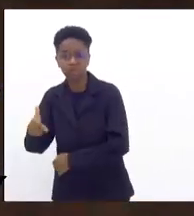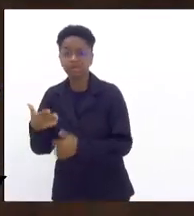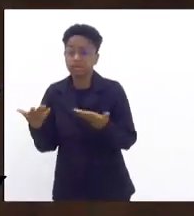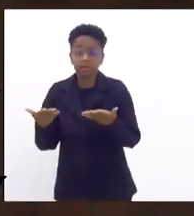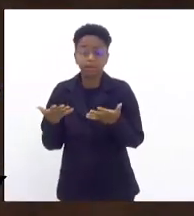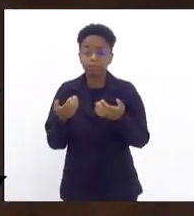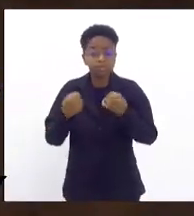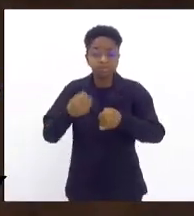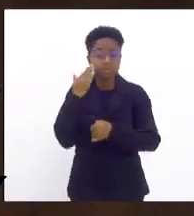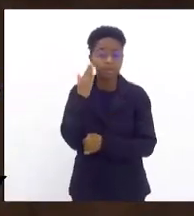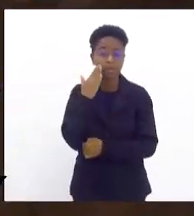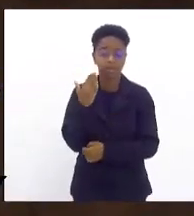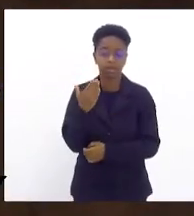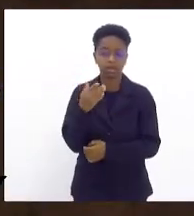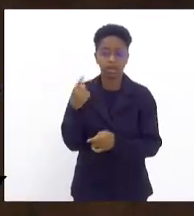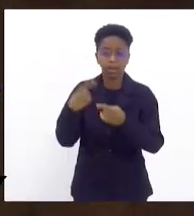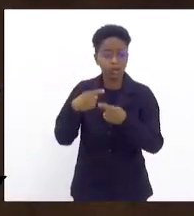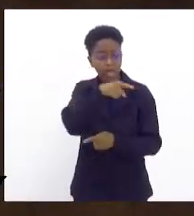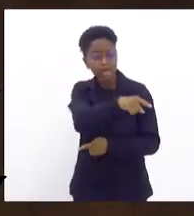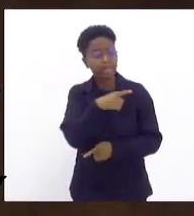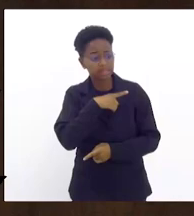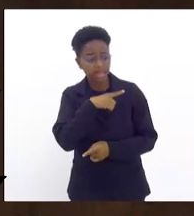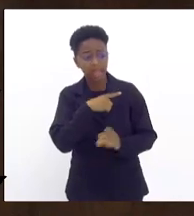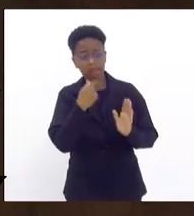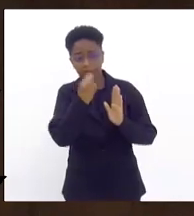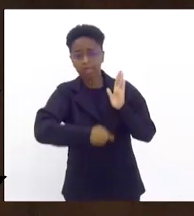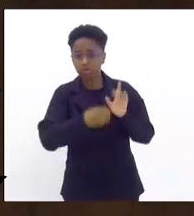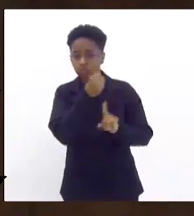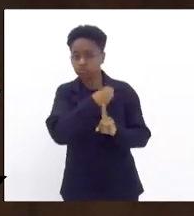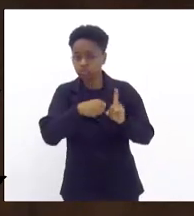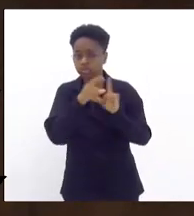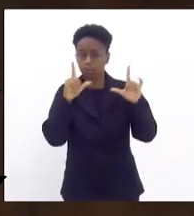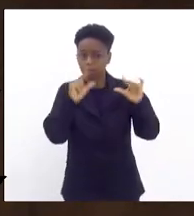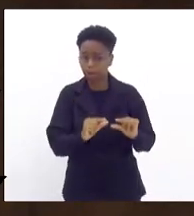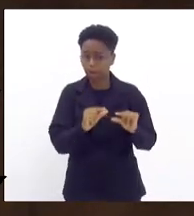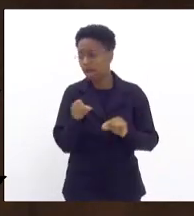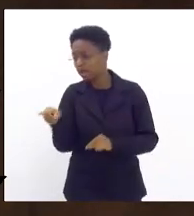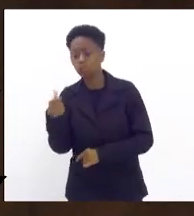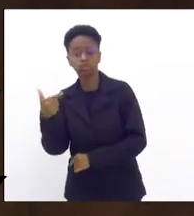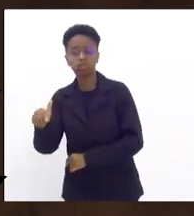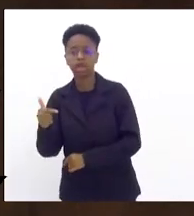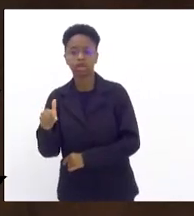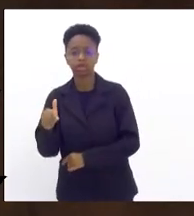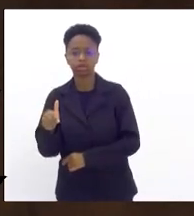gente quer saber. Porque para um lugar tem tarifa social e o outro lugar não tem.